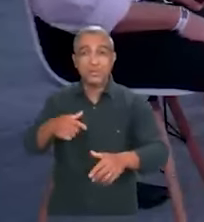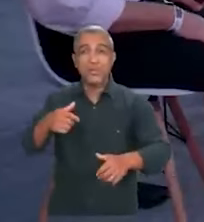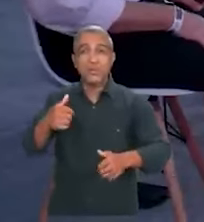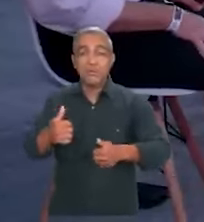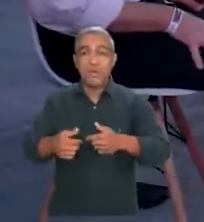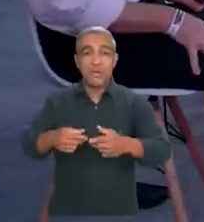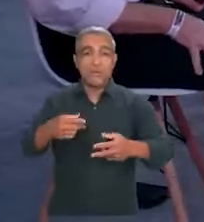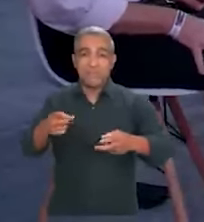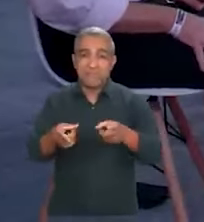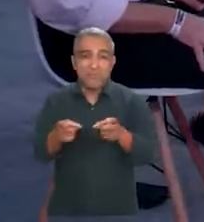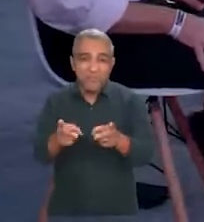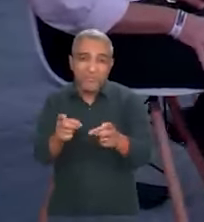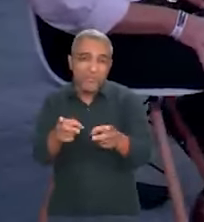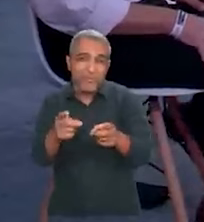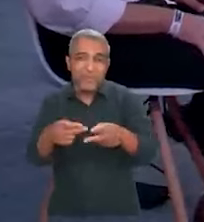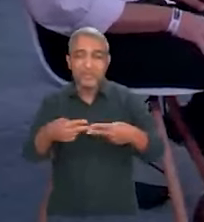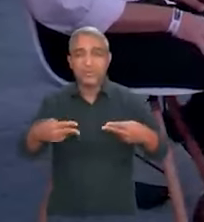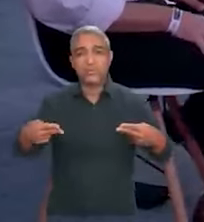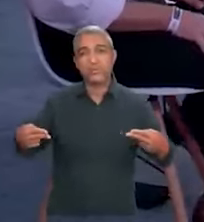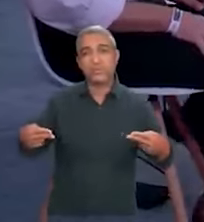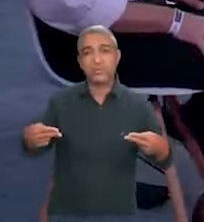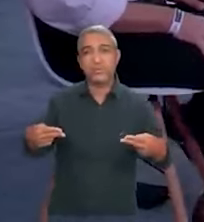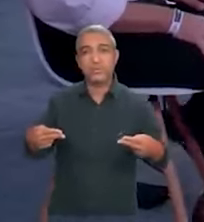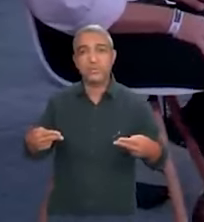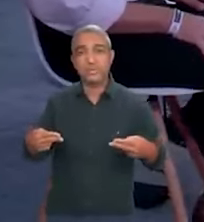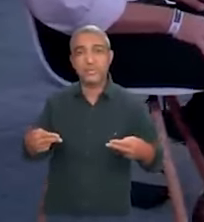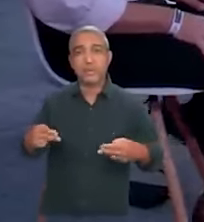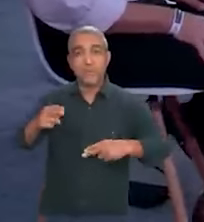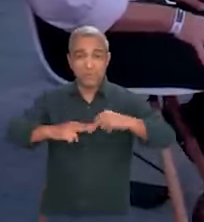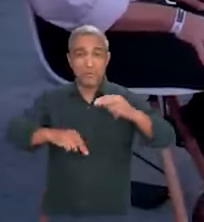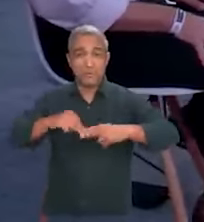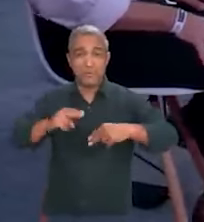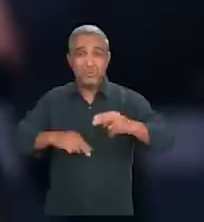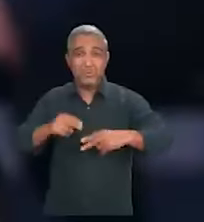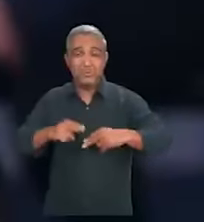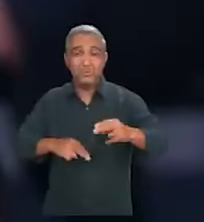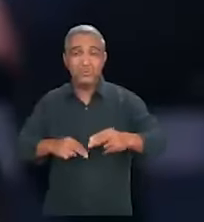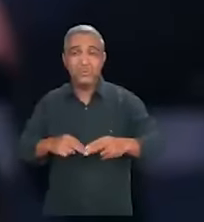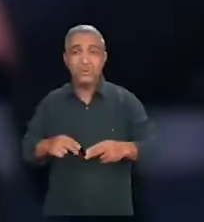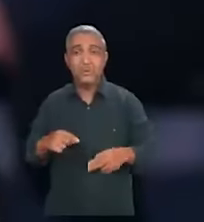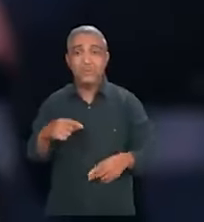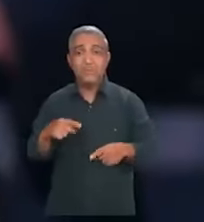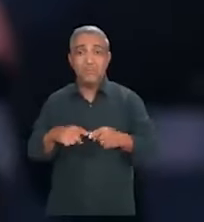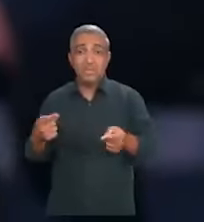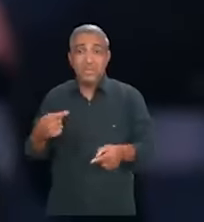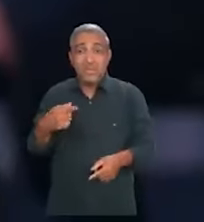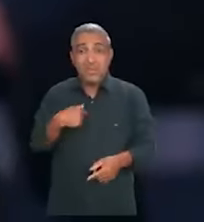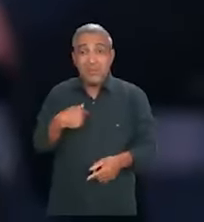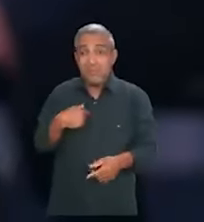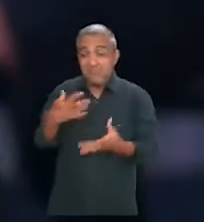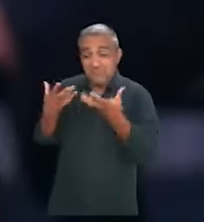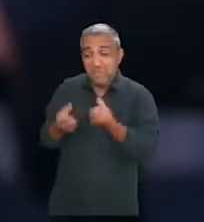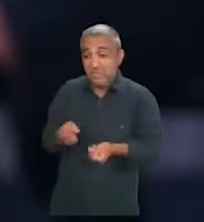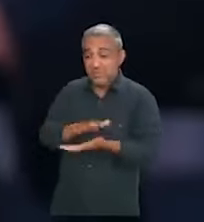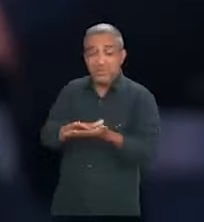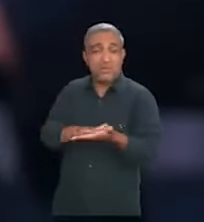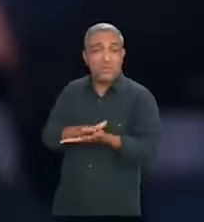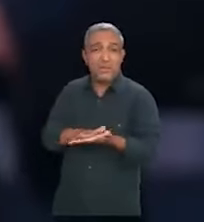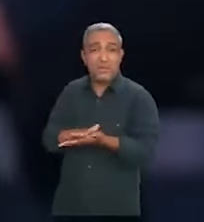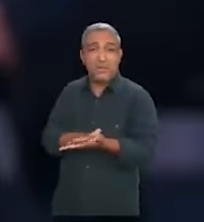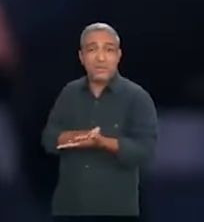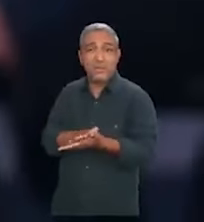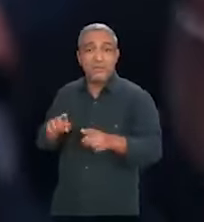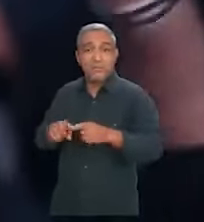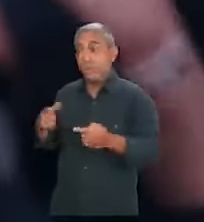propaganda ele falou claro a plataforma quer te usar eu falei mas eu não ganho nada claro que você ganha você tá